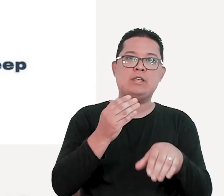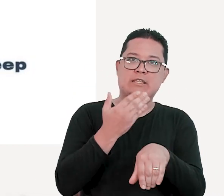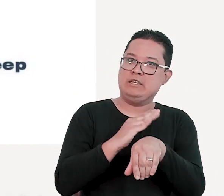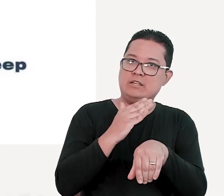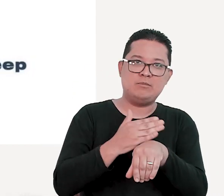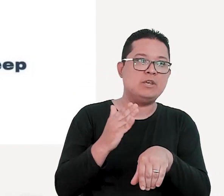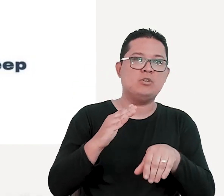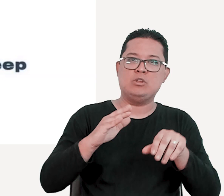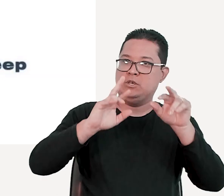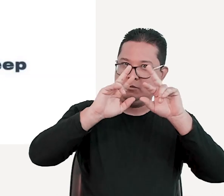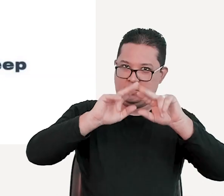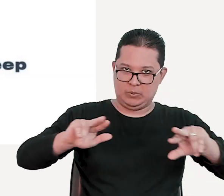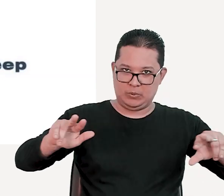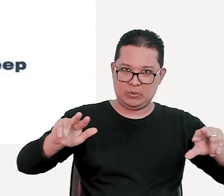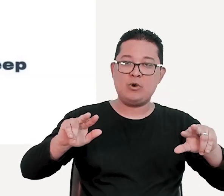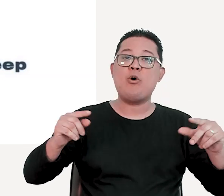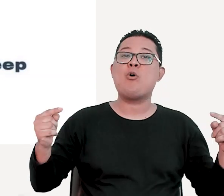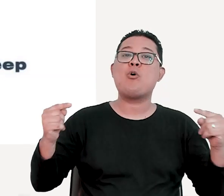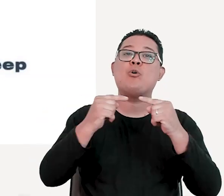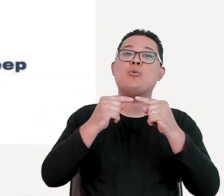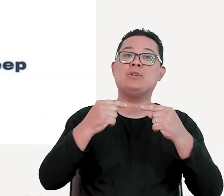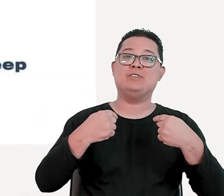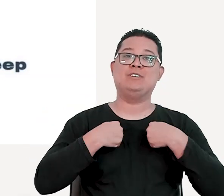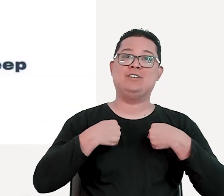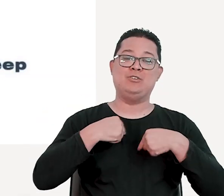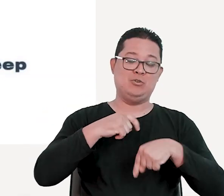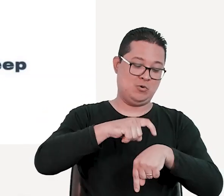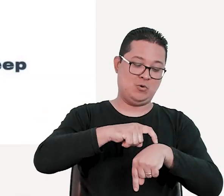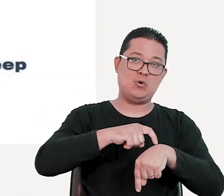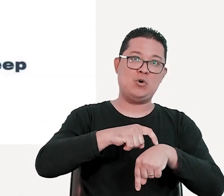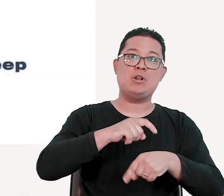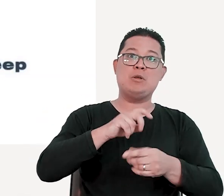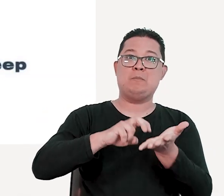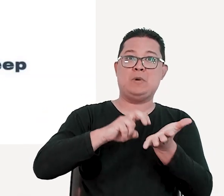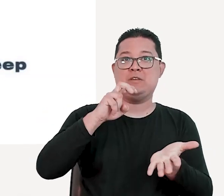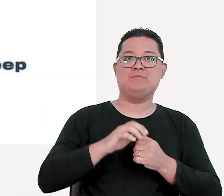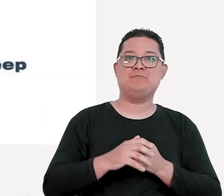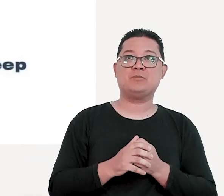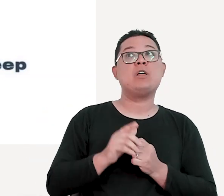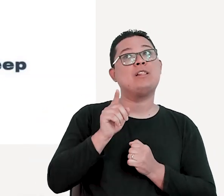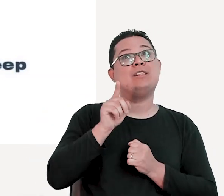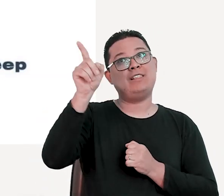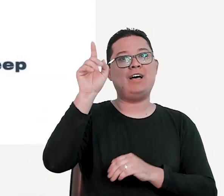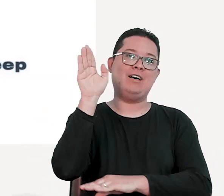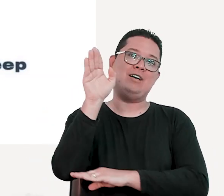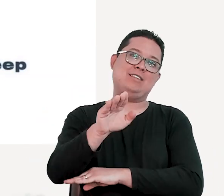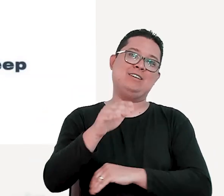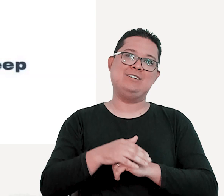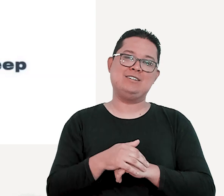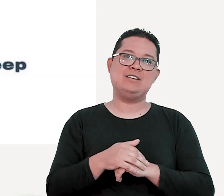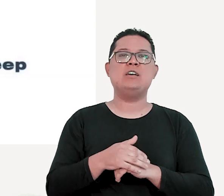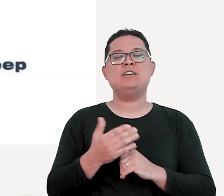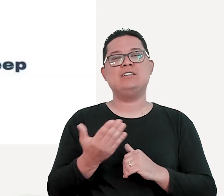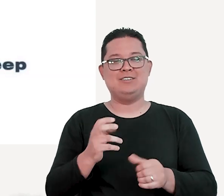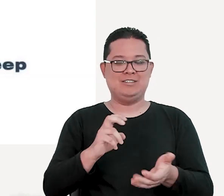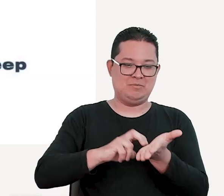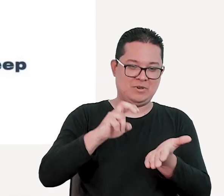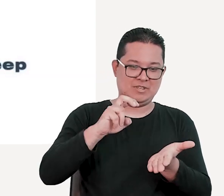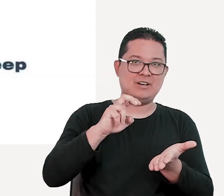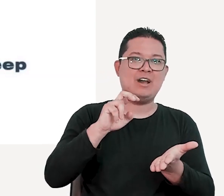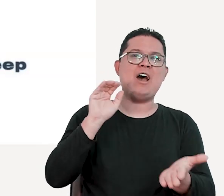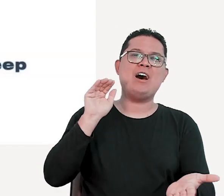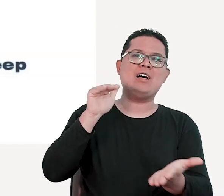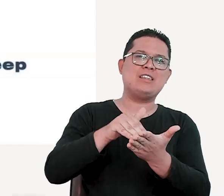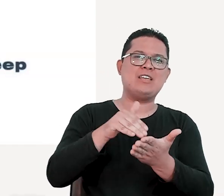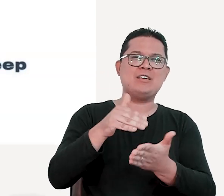menos a minha hora do almoço, que depende, é meio-dia, uma hora eu não tenho horário muito fixo, e é reunião, é treinamento,